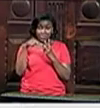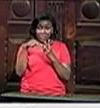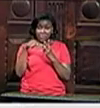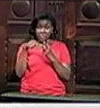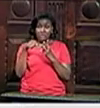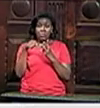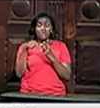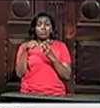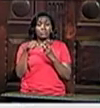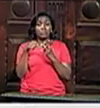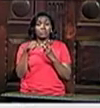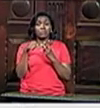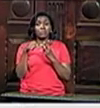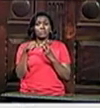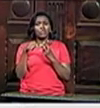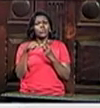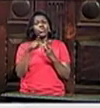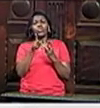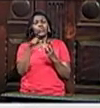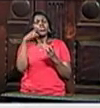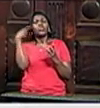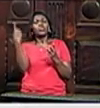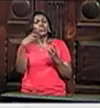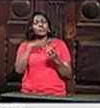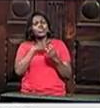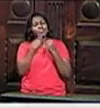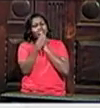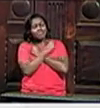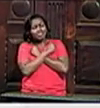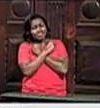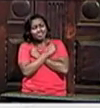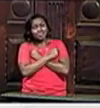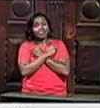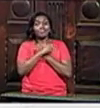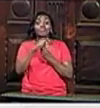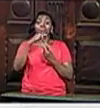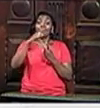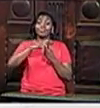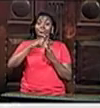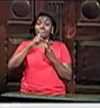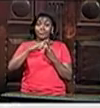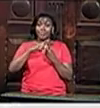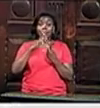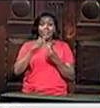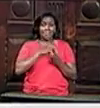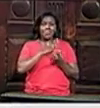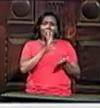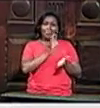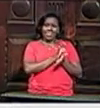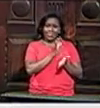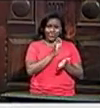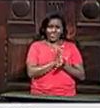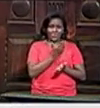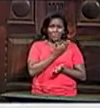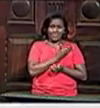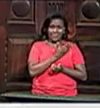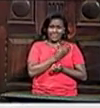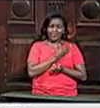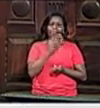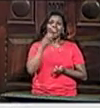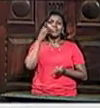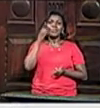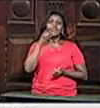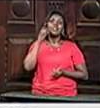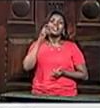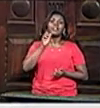sintam-se todas e todos e todas abraçados primeira menção do companheiro do meu partido o deputado